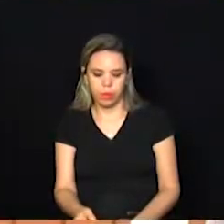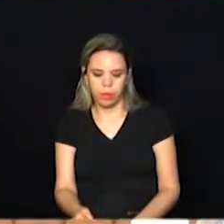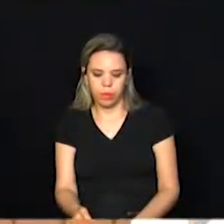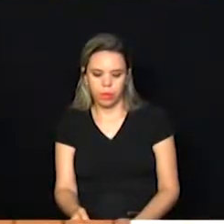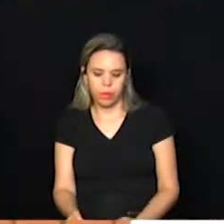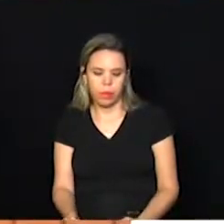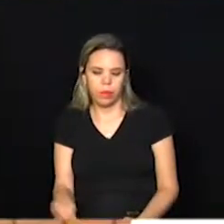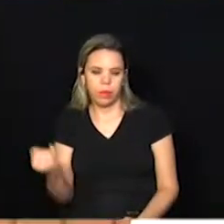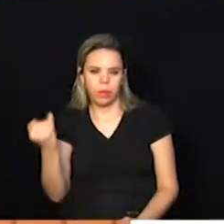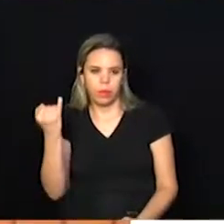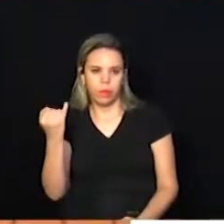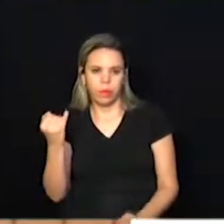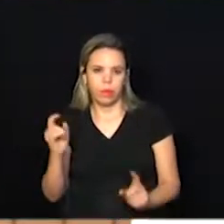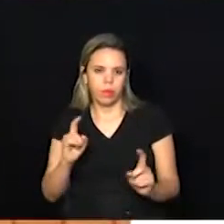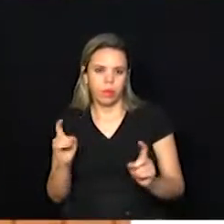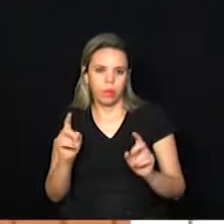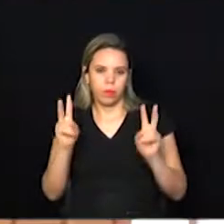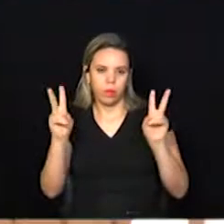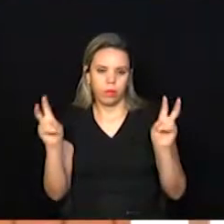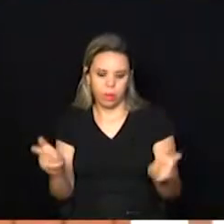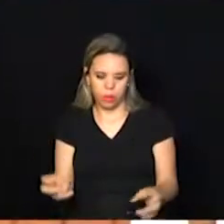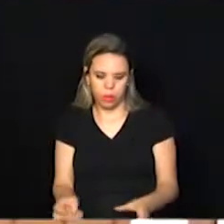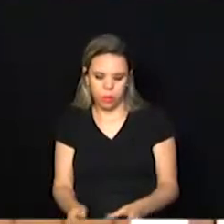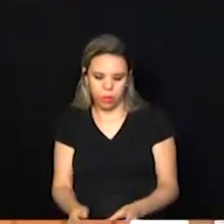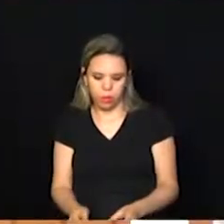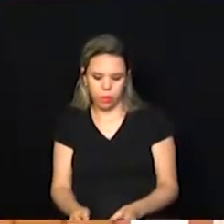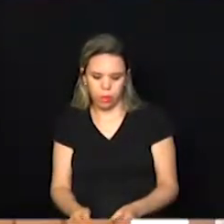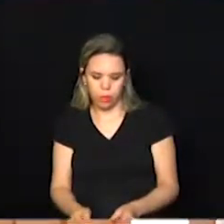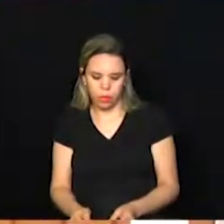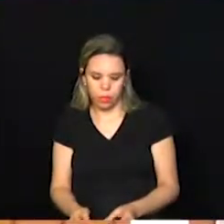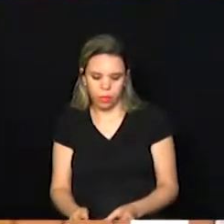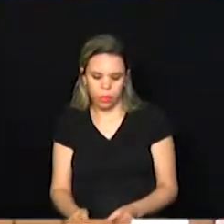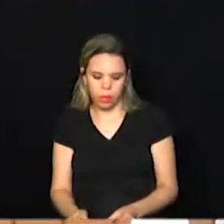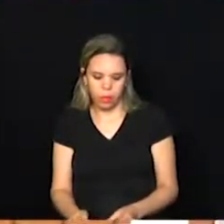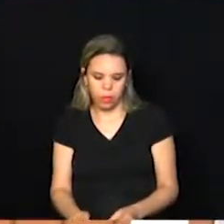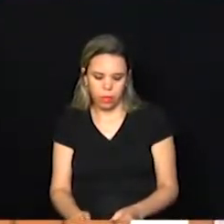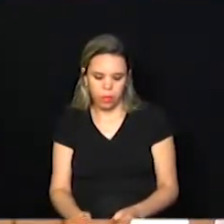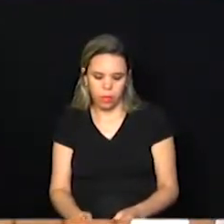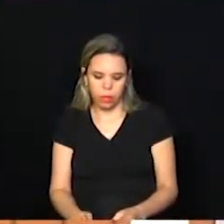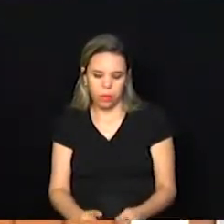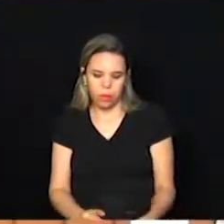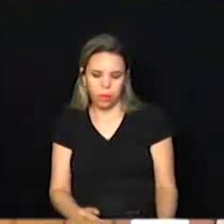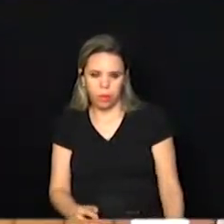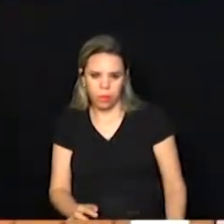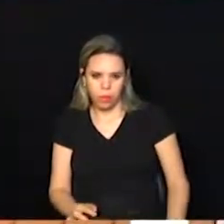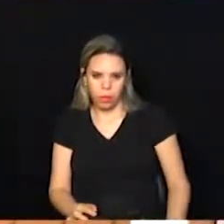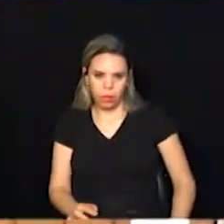tão importante com esse tema tão pertinente, né? Para quem